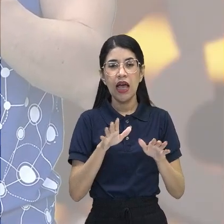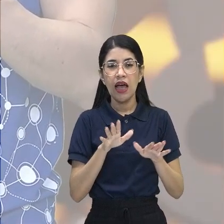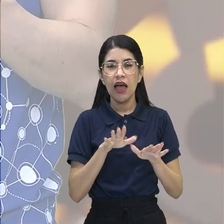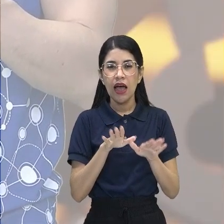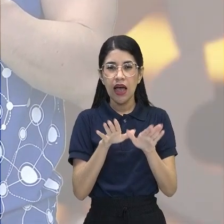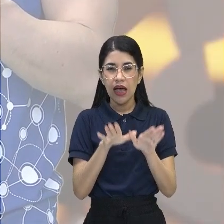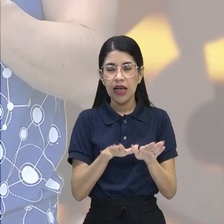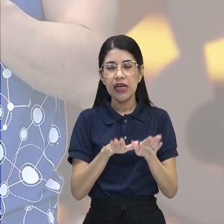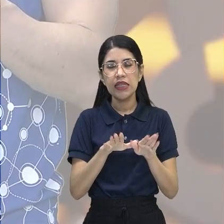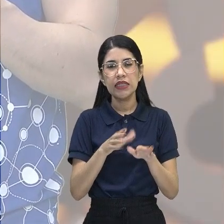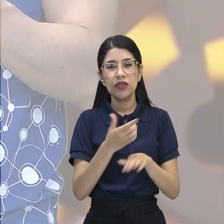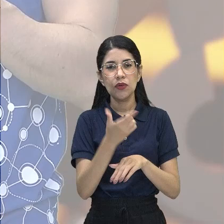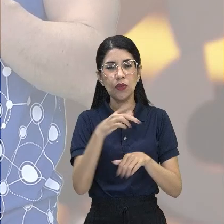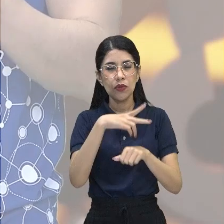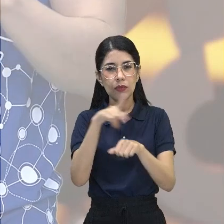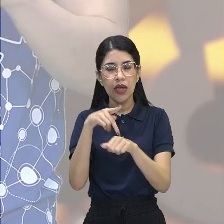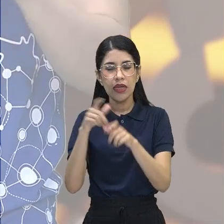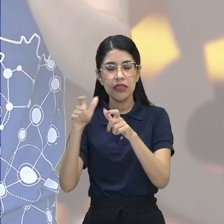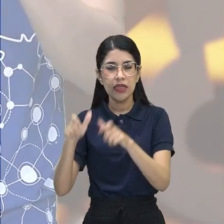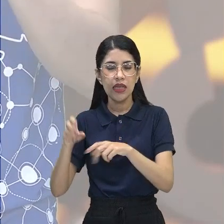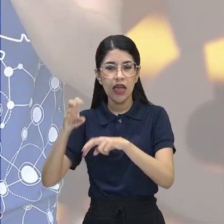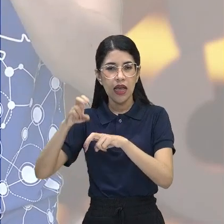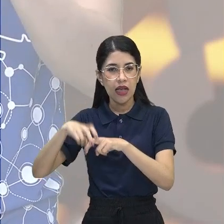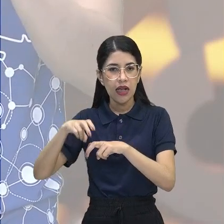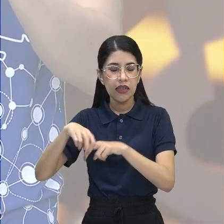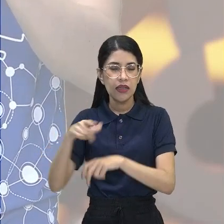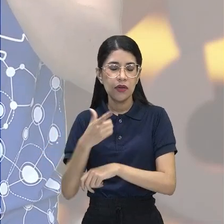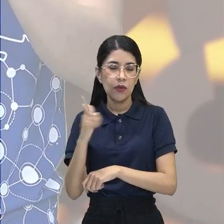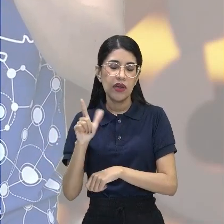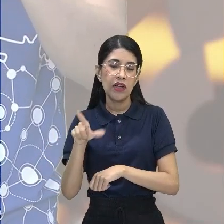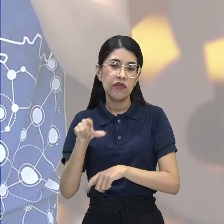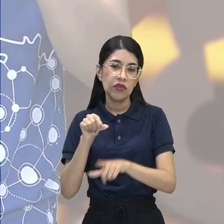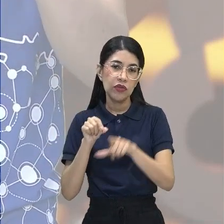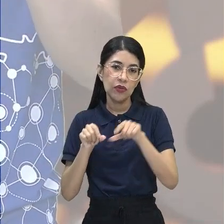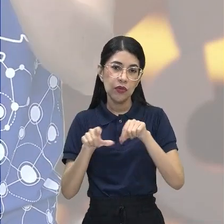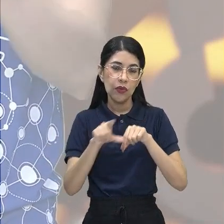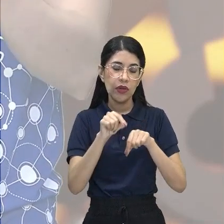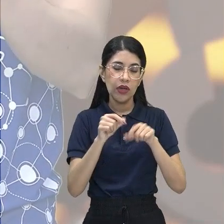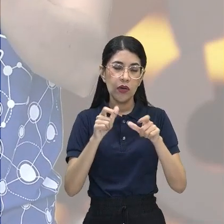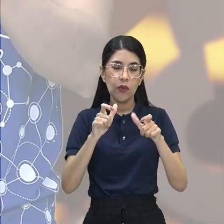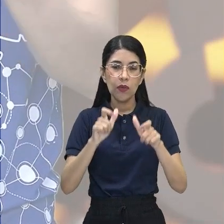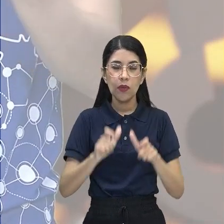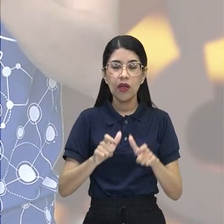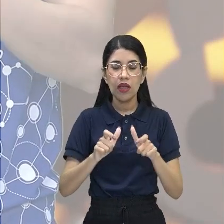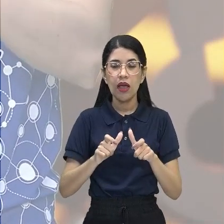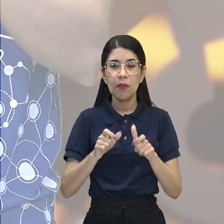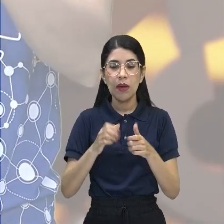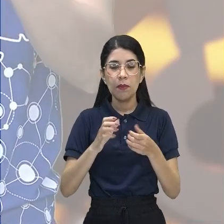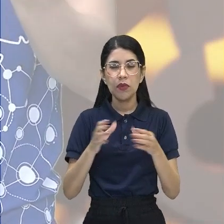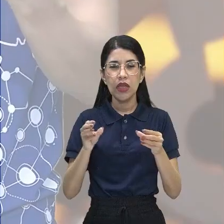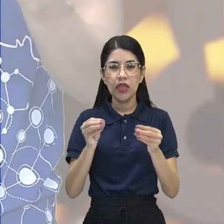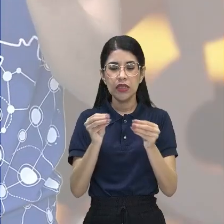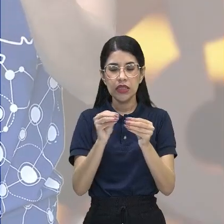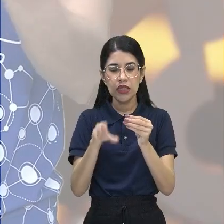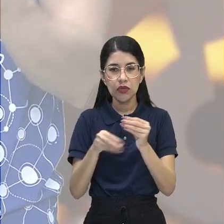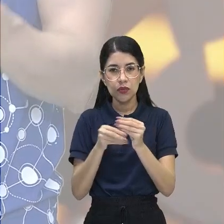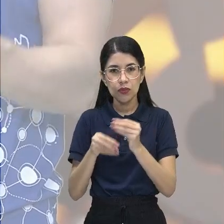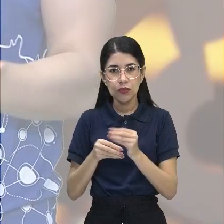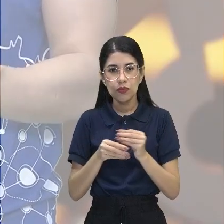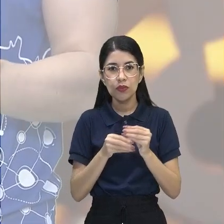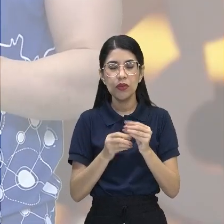as poltronas em outro lugar, e eles escolhem um país para esse produto ser montado. É assim que as coisas são